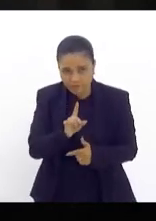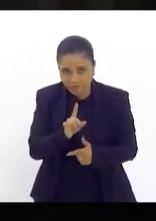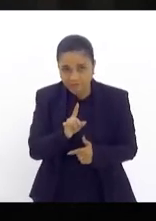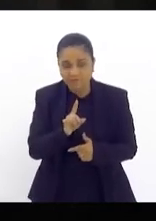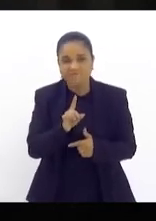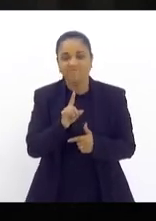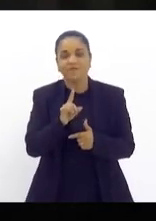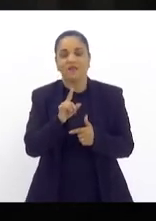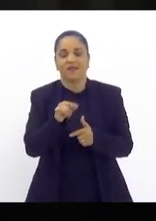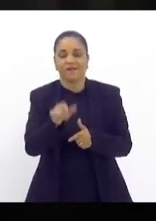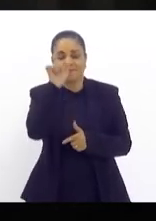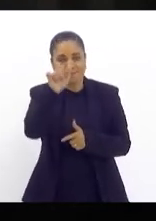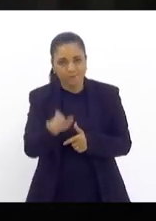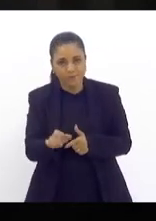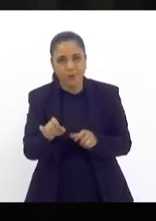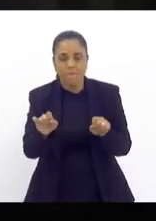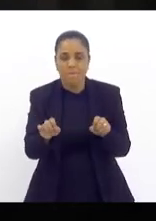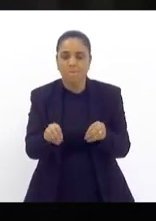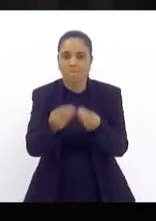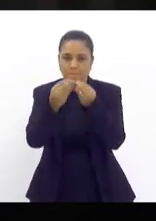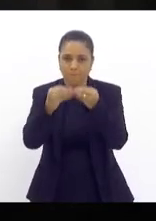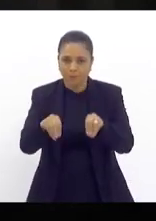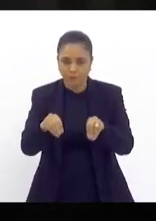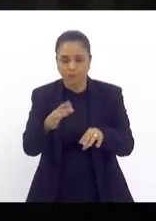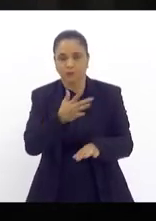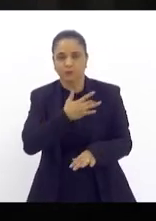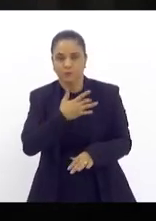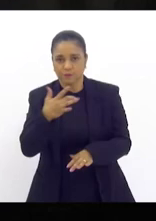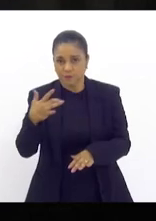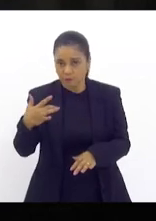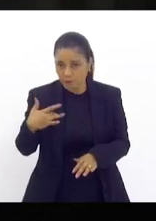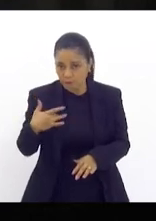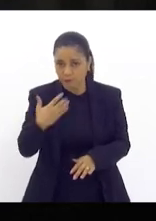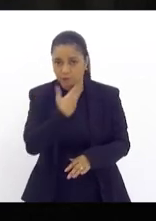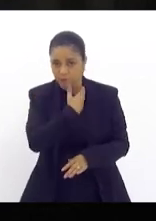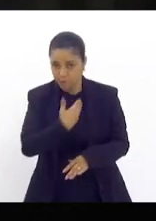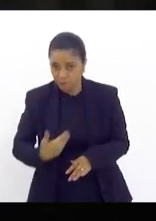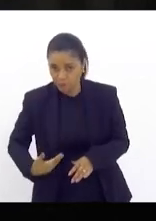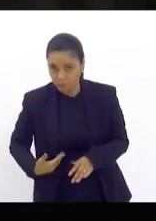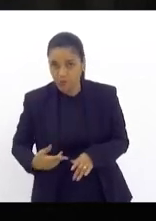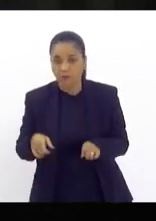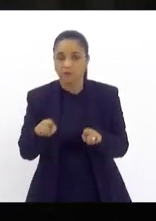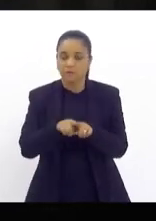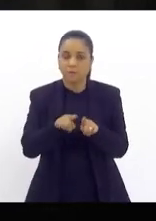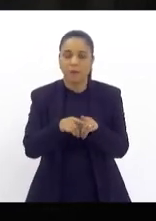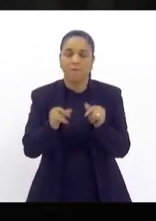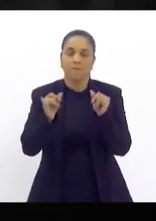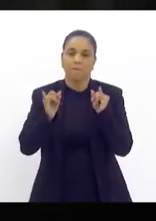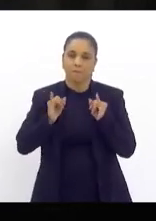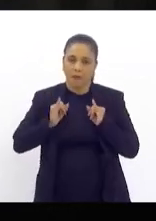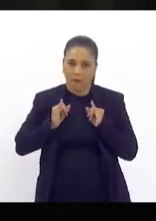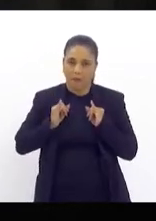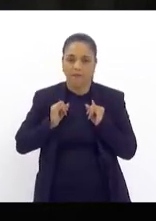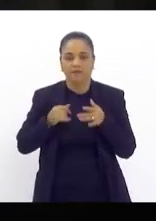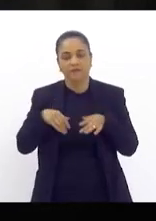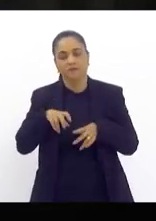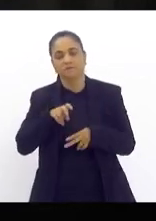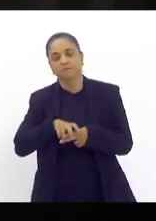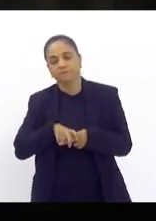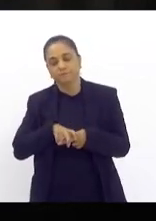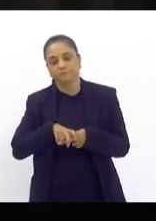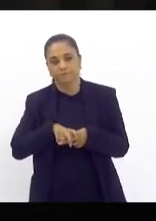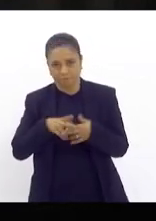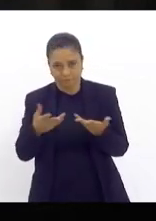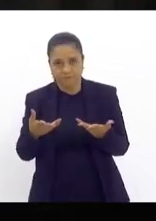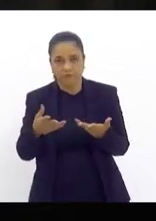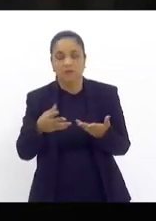mal grave que produz severos danos à saúde pública, que é o sedentarismo. E enquanto,